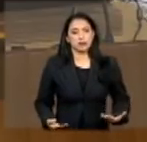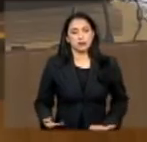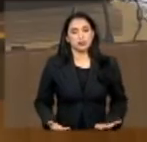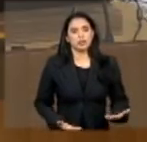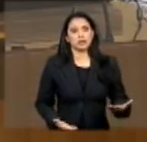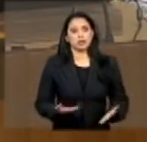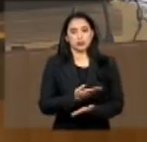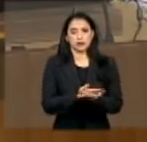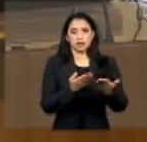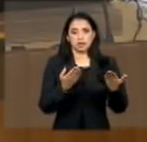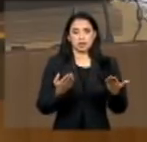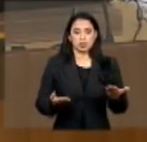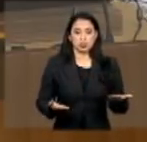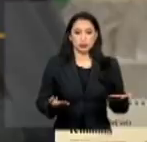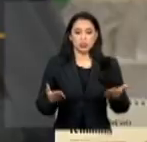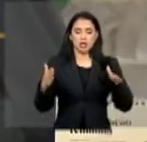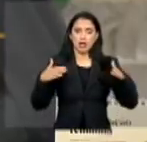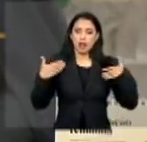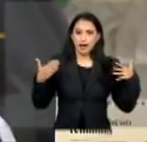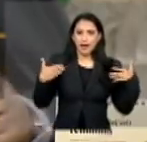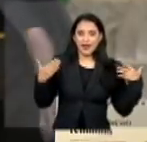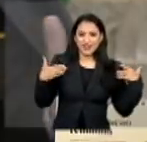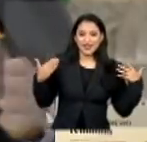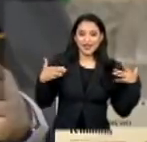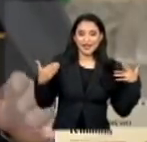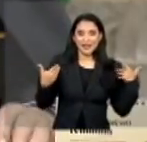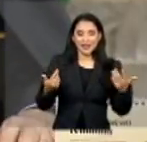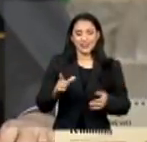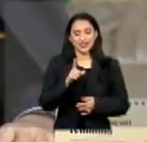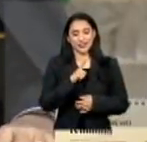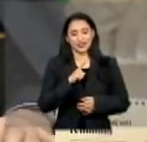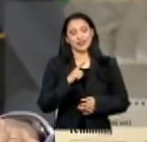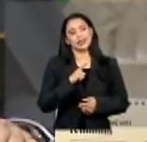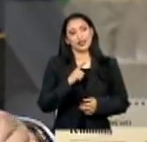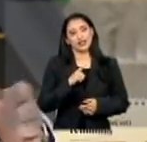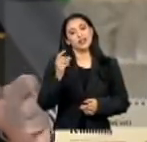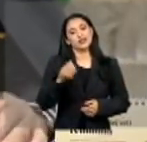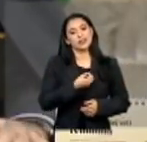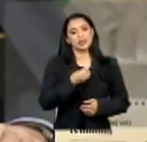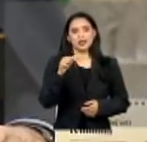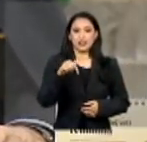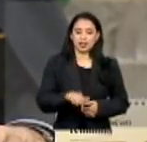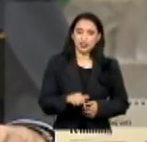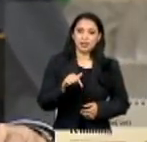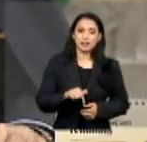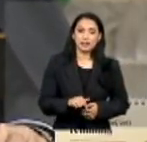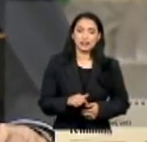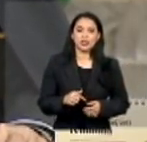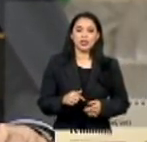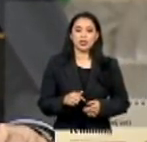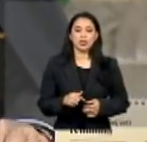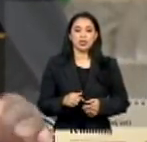da honra da honra que tem um estar aqui neste momento de passagem